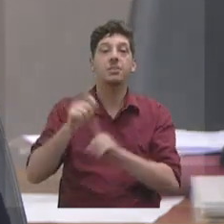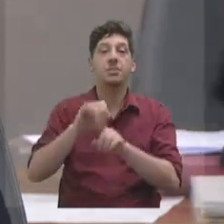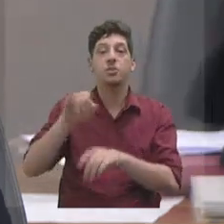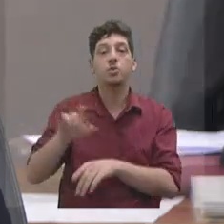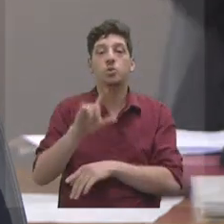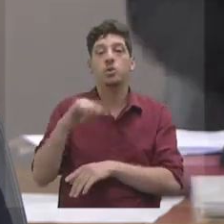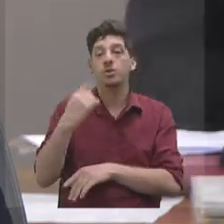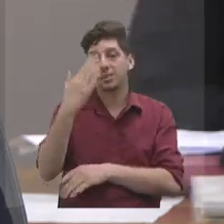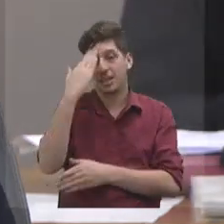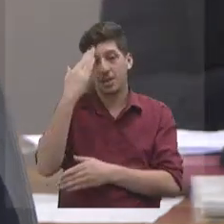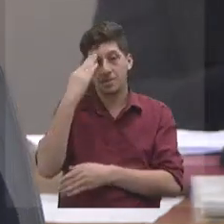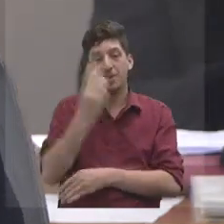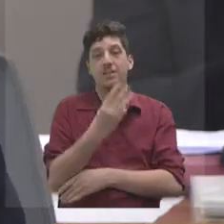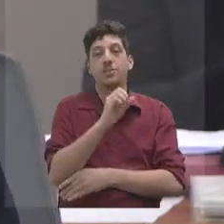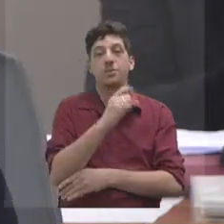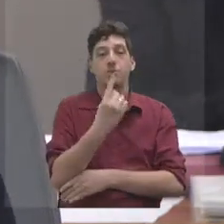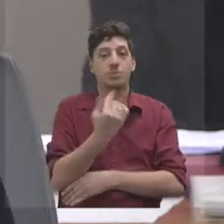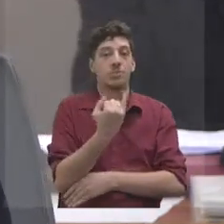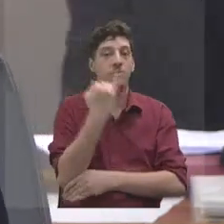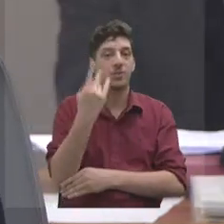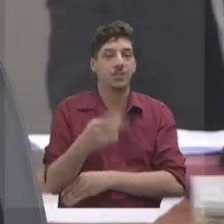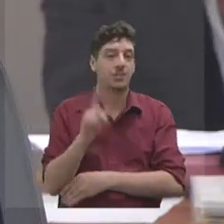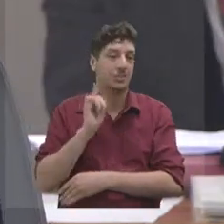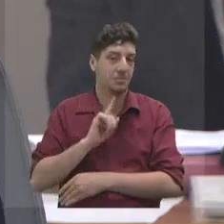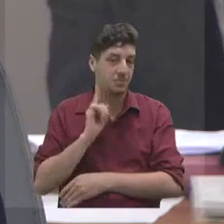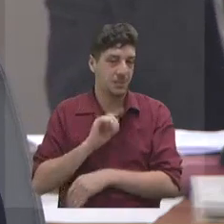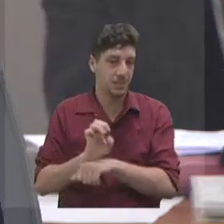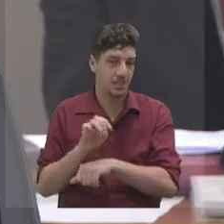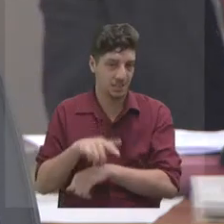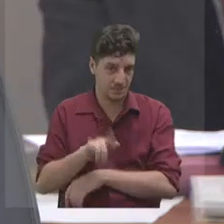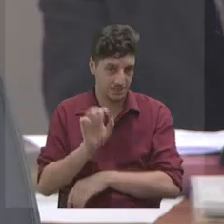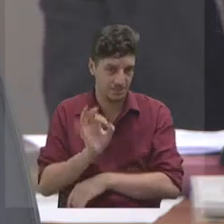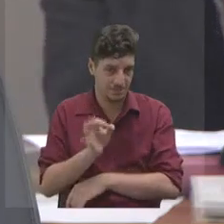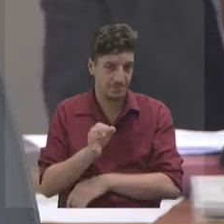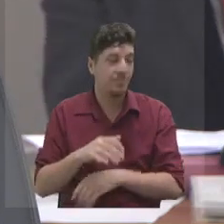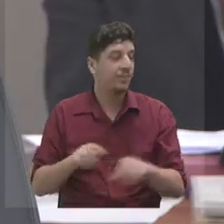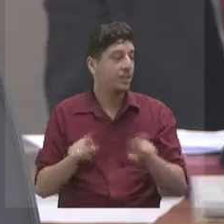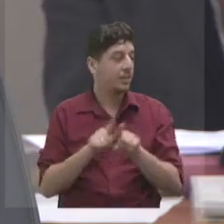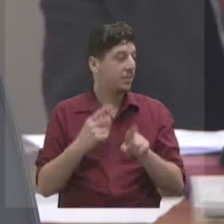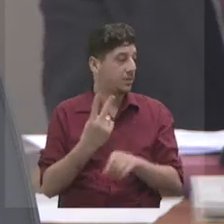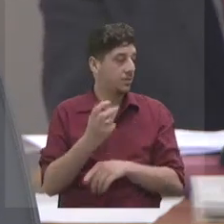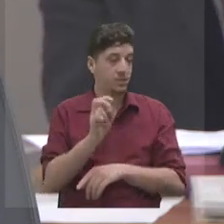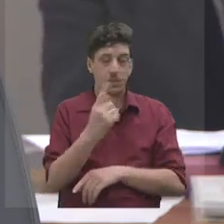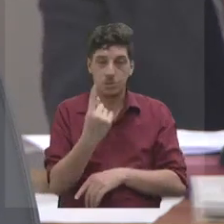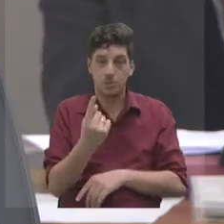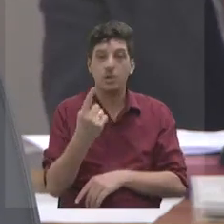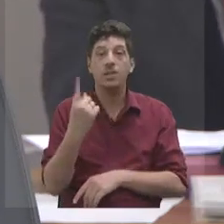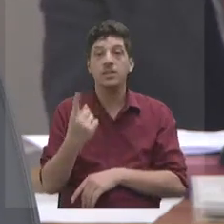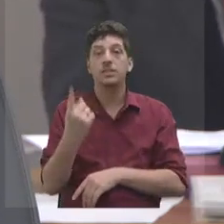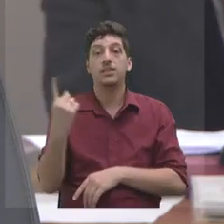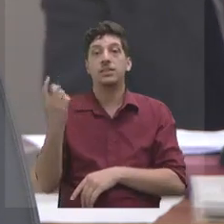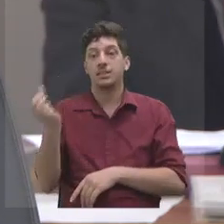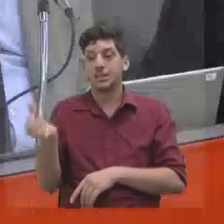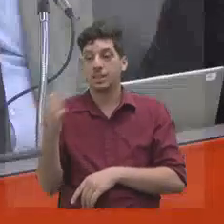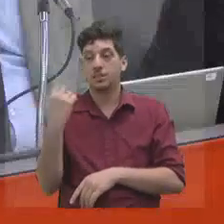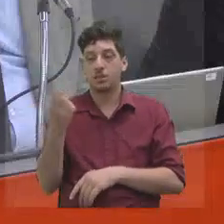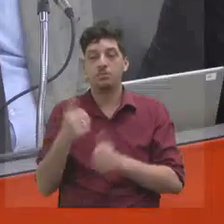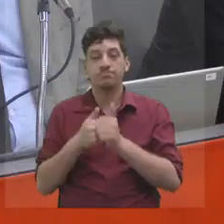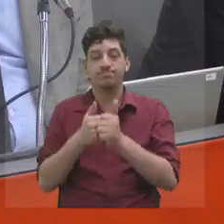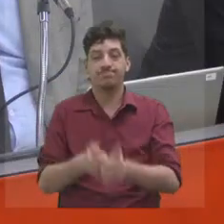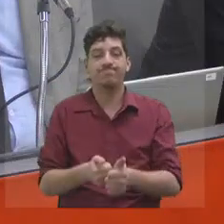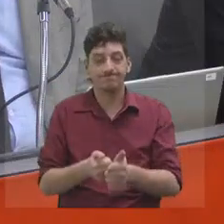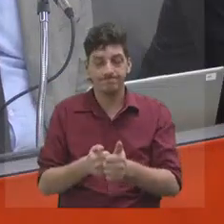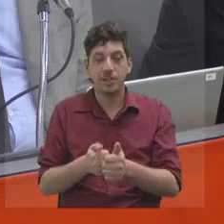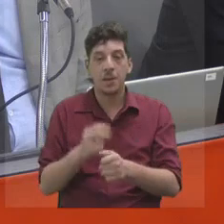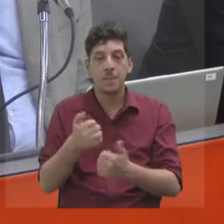relevante a 381 aí para para o nosso estado aqui em Minas Gerais em relação a dois cinco e 116 a gente acompanha um monte de perto então existe um trabalho de modelagem